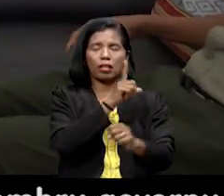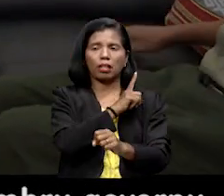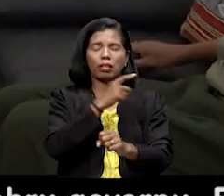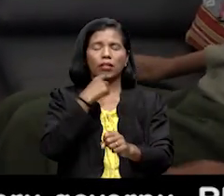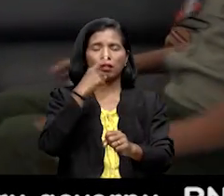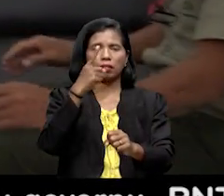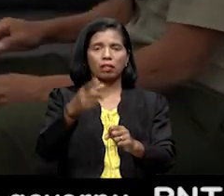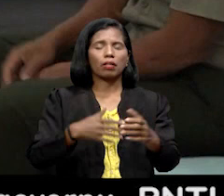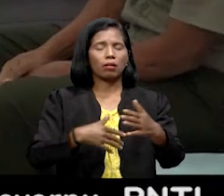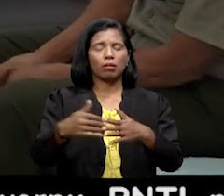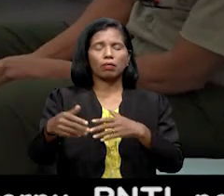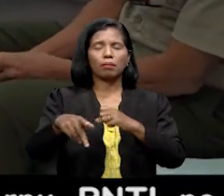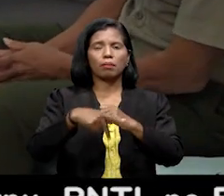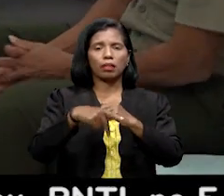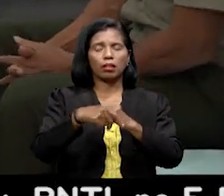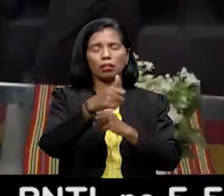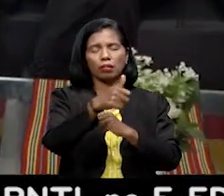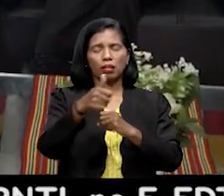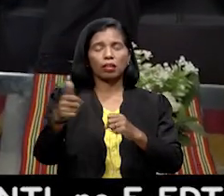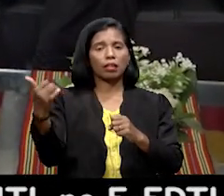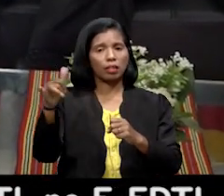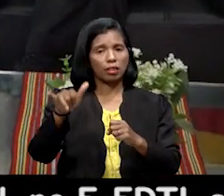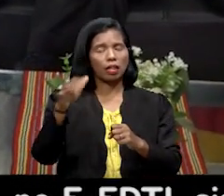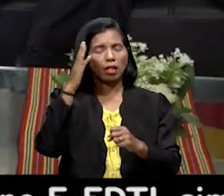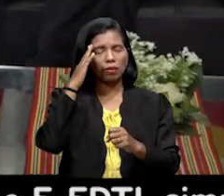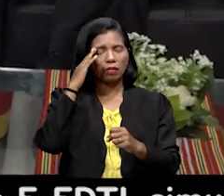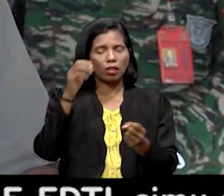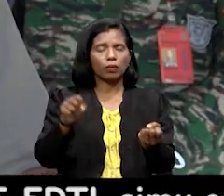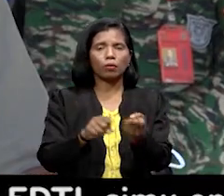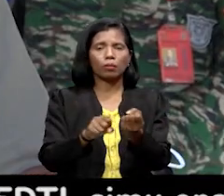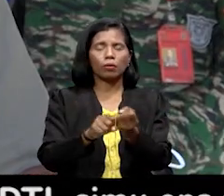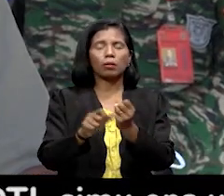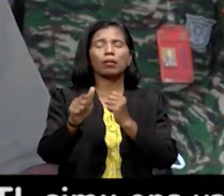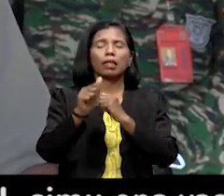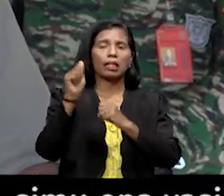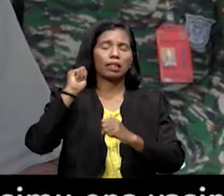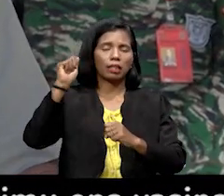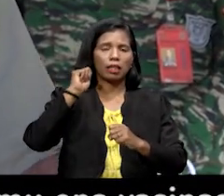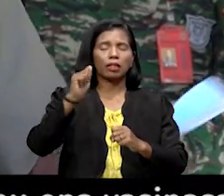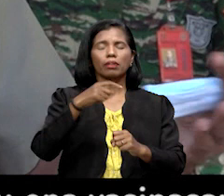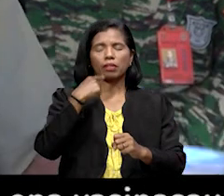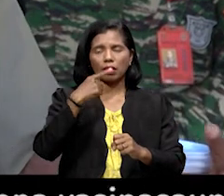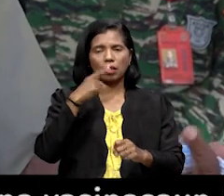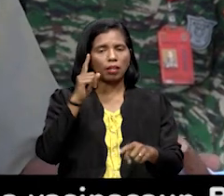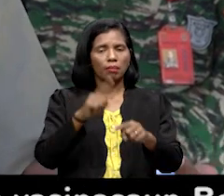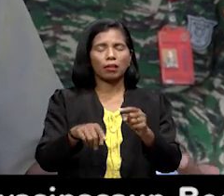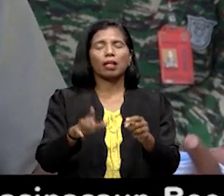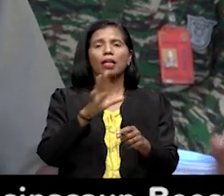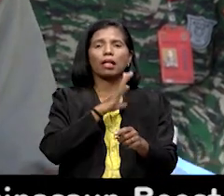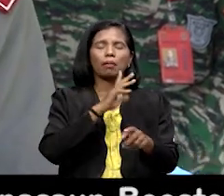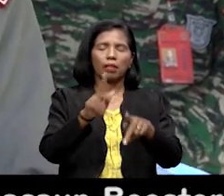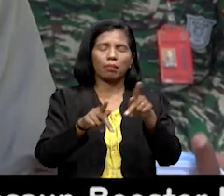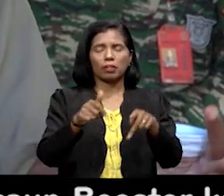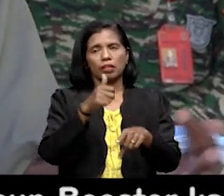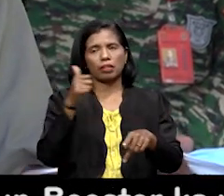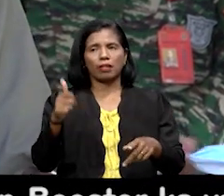conforme partido e da minha consciência, a tua apoio para candidato C, não la bele depende da Emacelo. O candidato aí depois vai